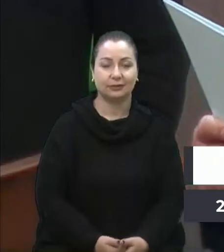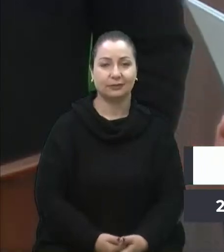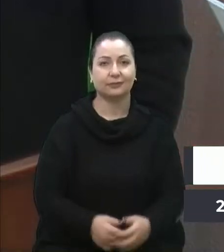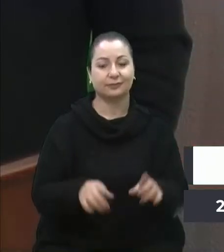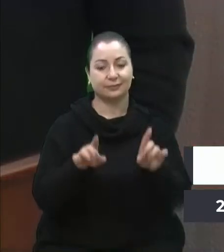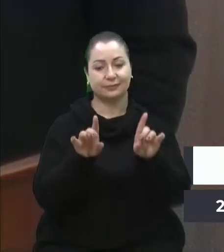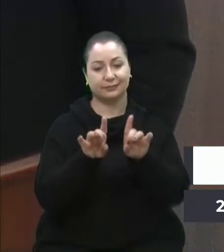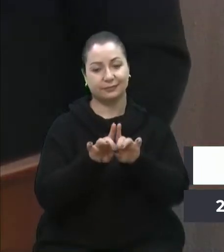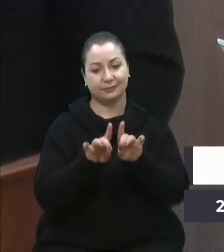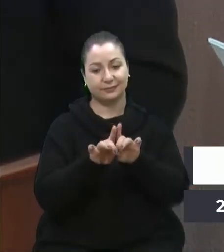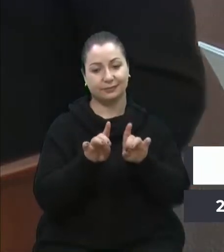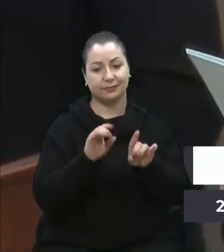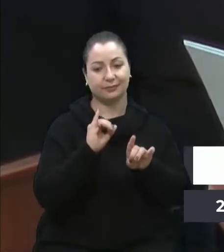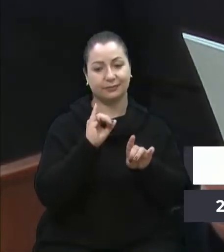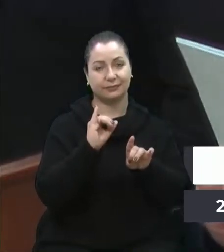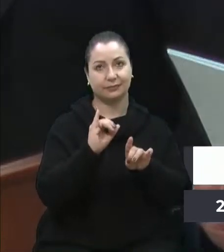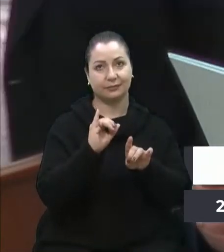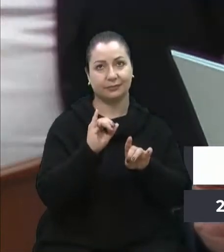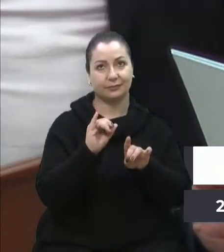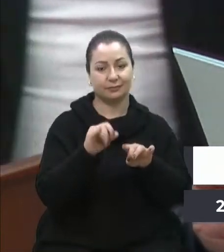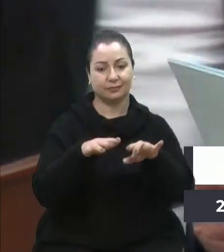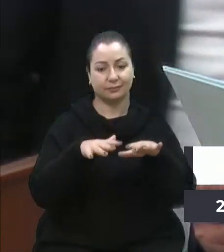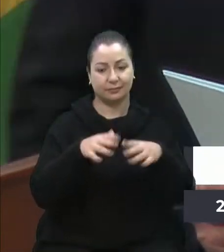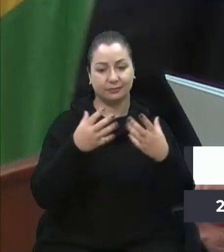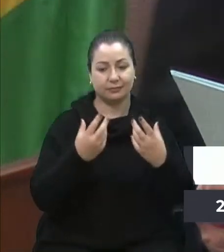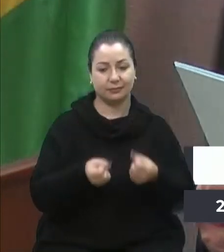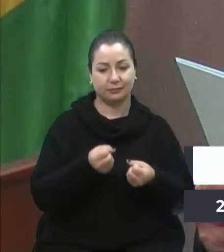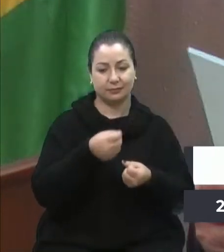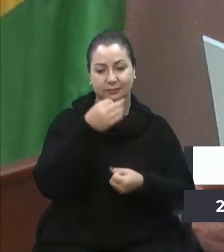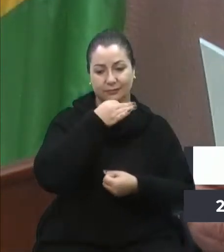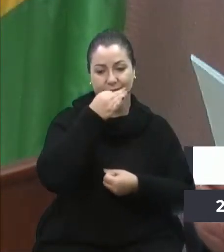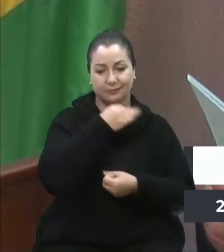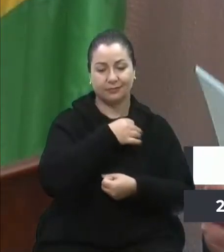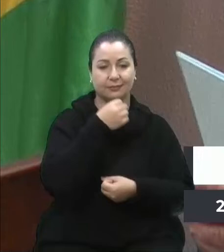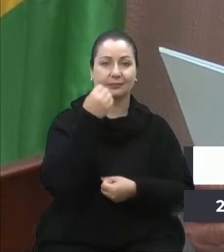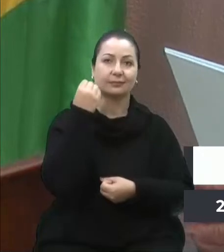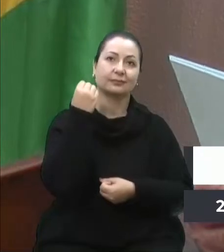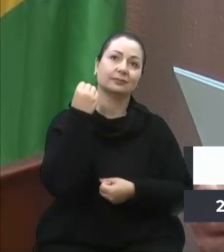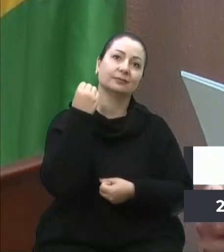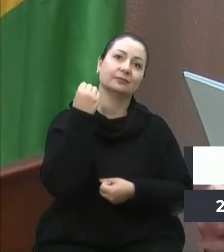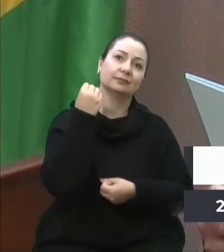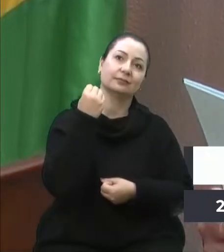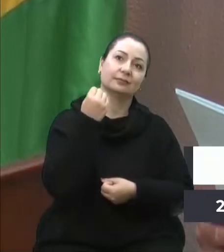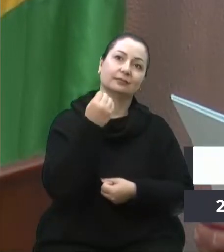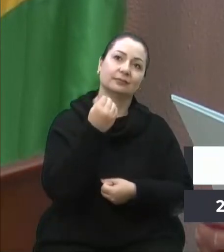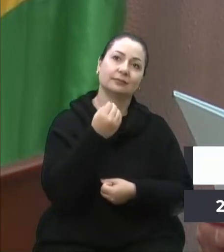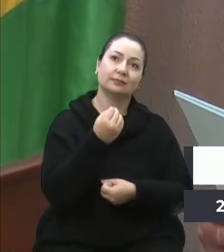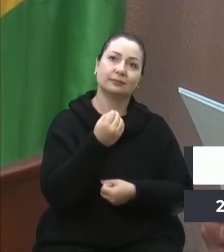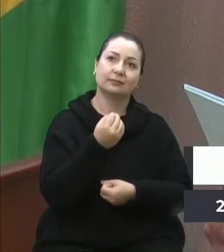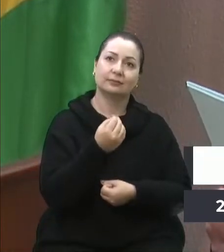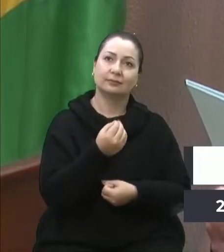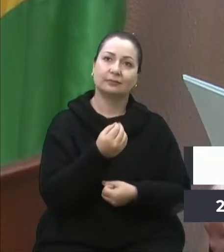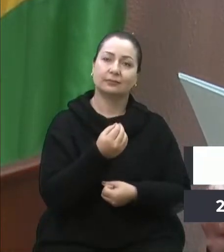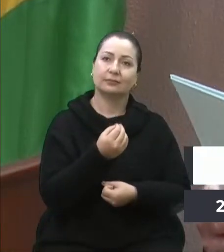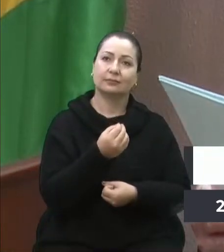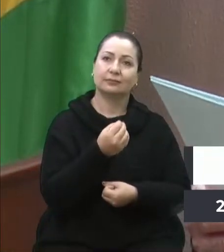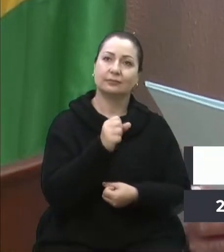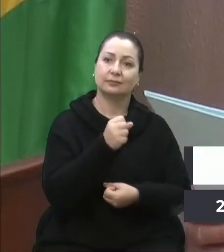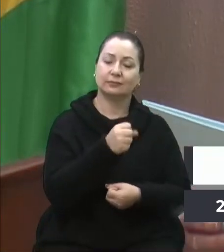Salvo melhor juízo. Este é o parecer. Caxias do Sul, 1º de setembro de 2022, 147 anos da colonização